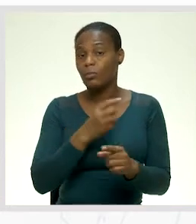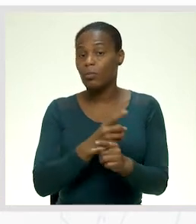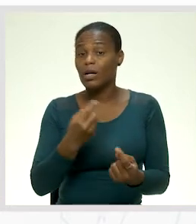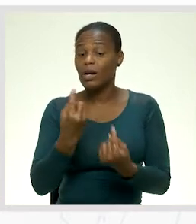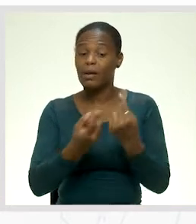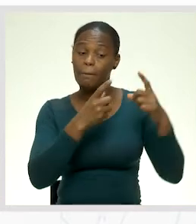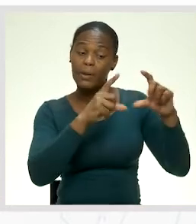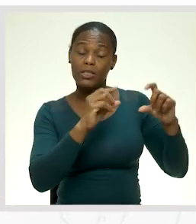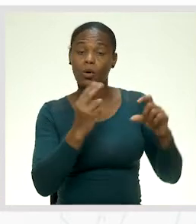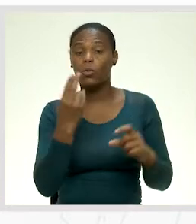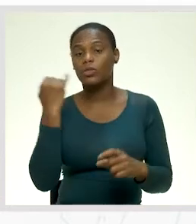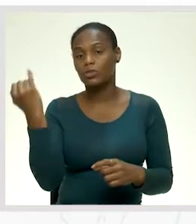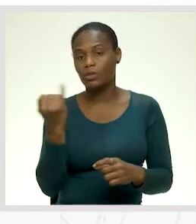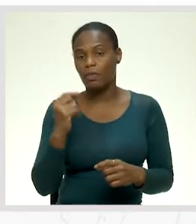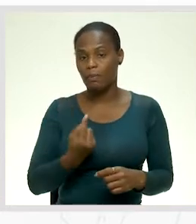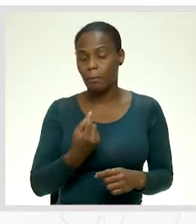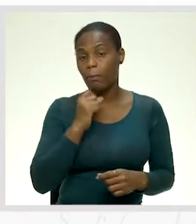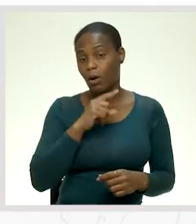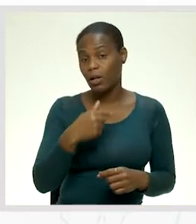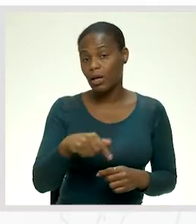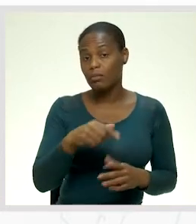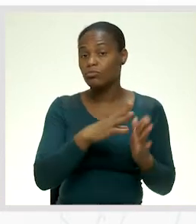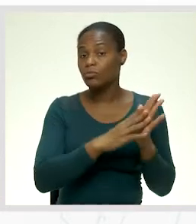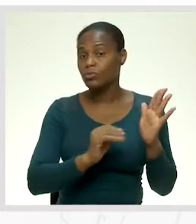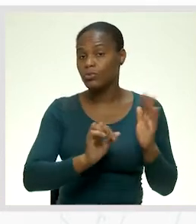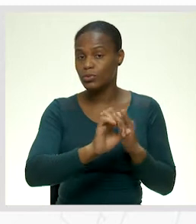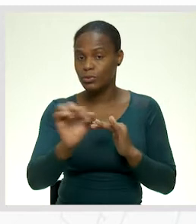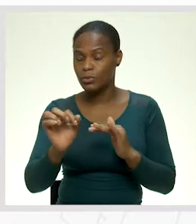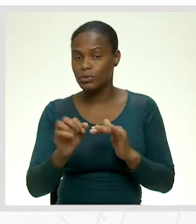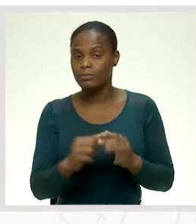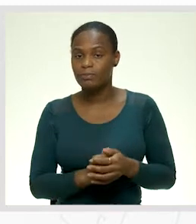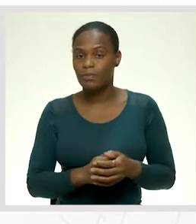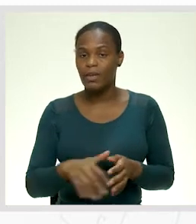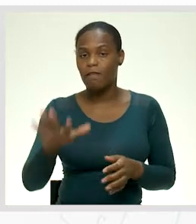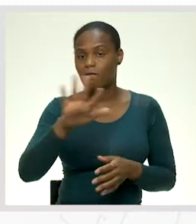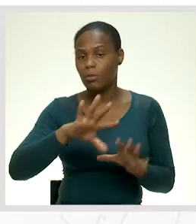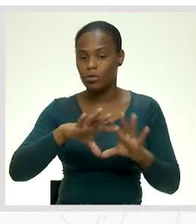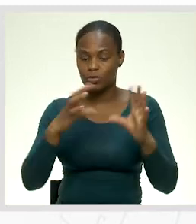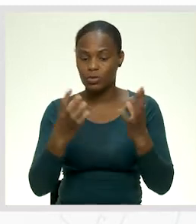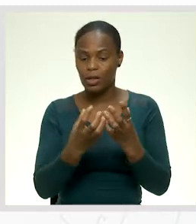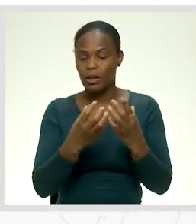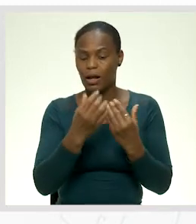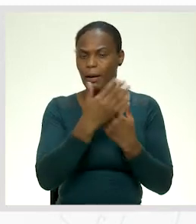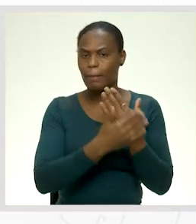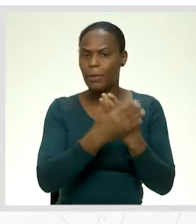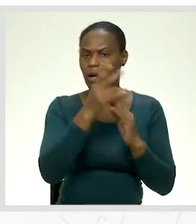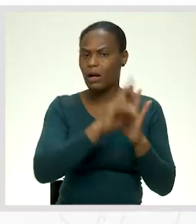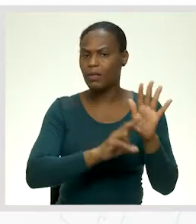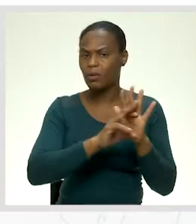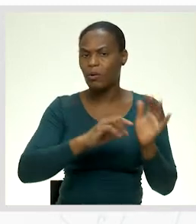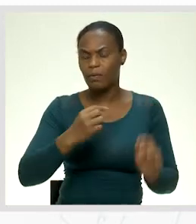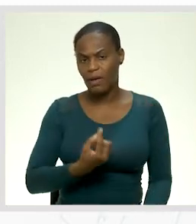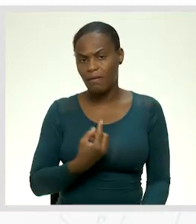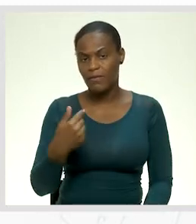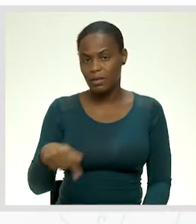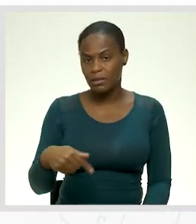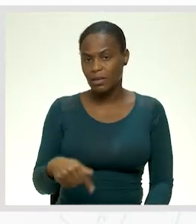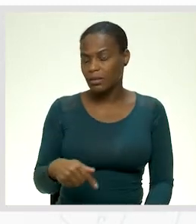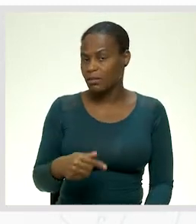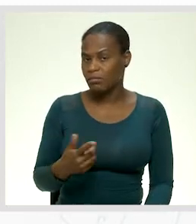poderá ter o seu modelo. De maneira geral, a capa de um relatório deve conter, isto é de